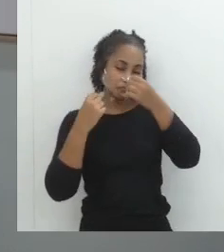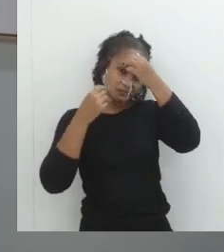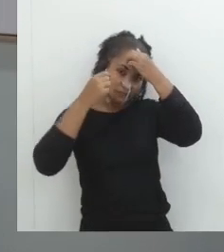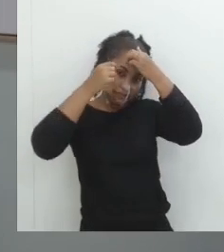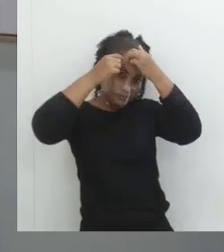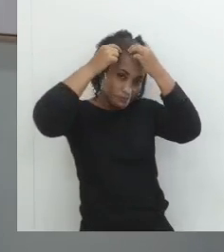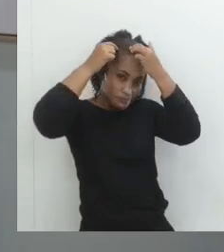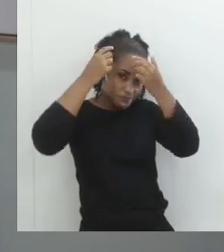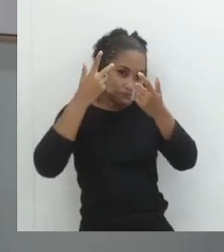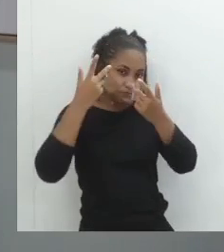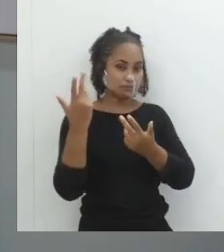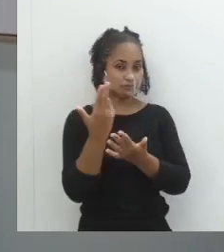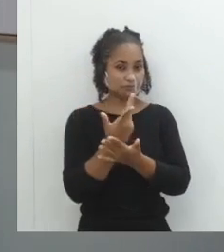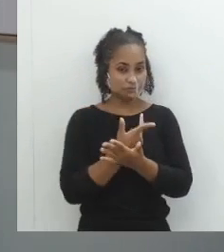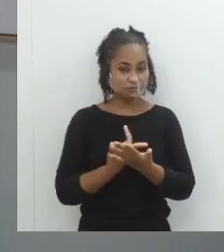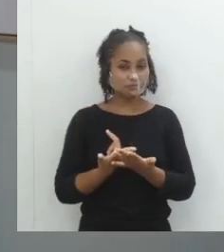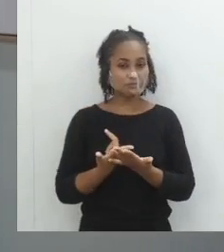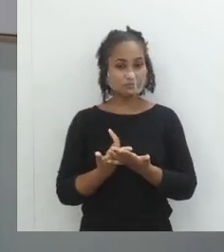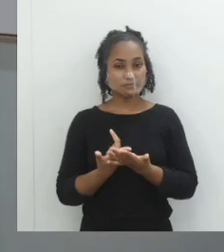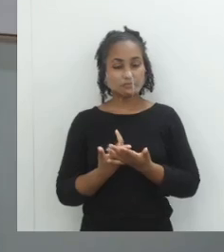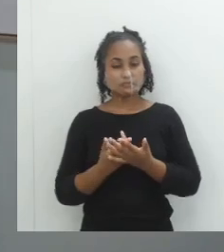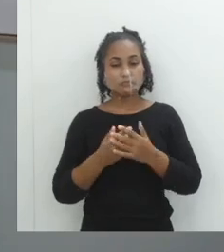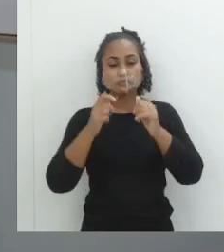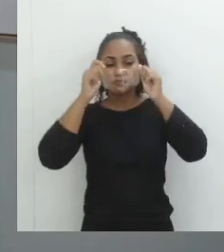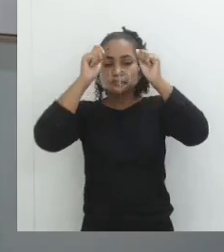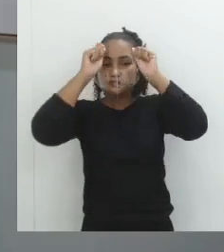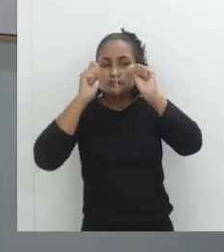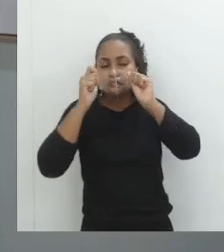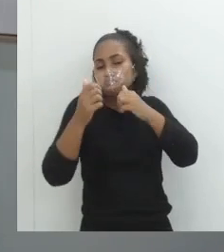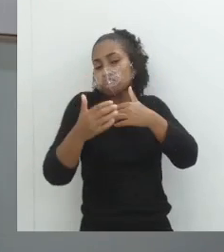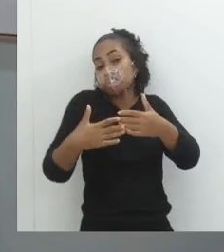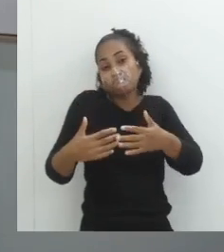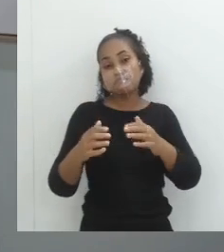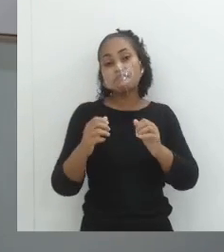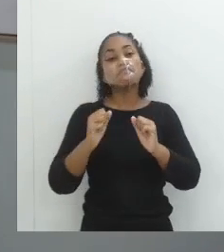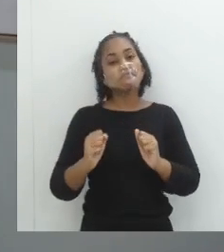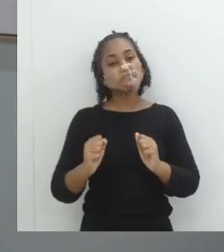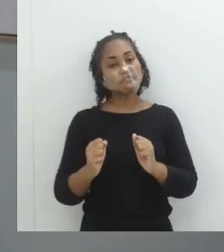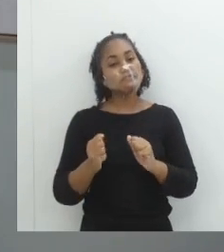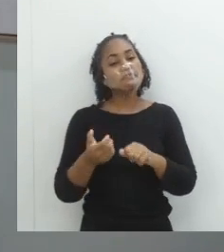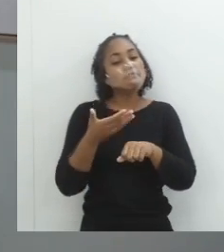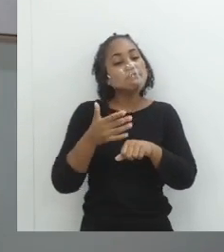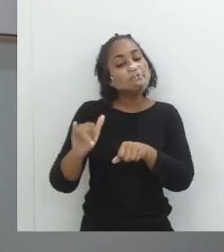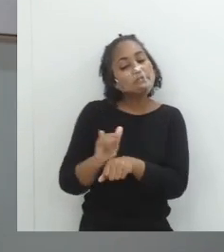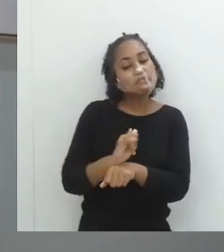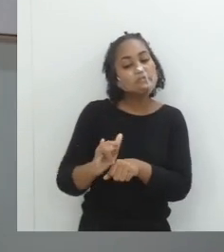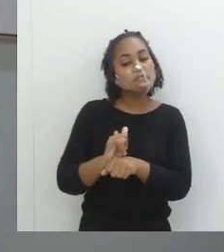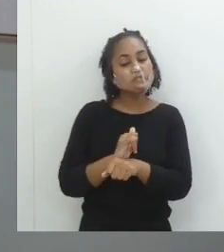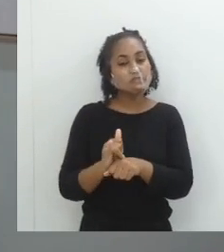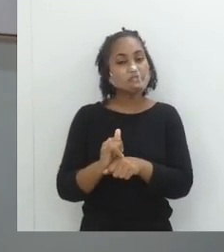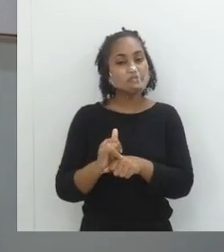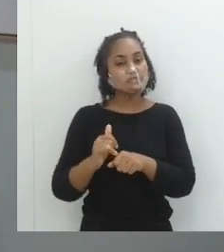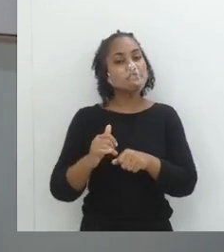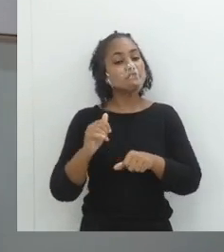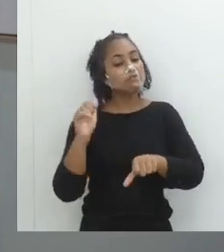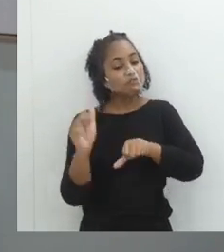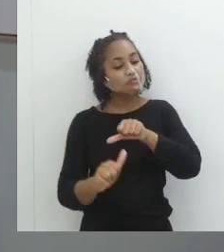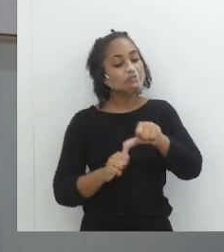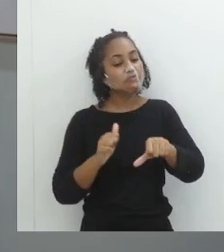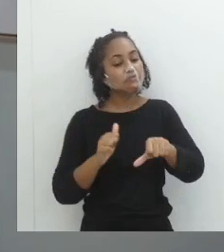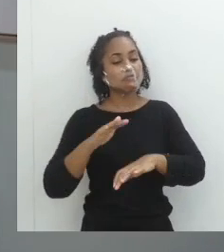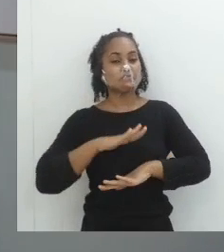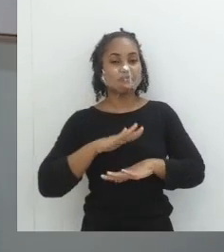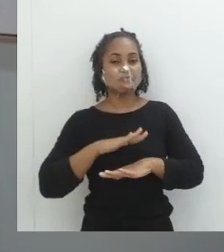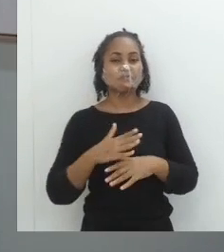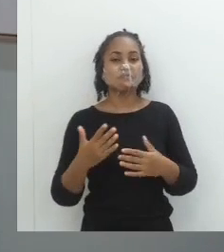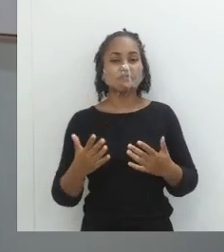das pessoas, esses adornos que se usam na cabeça. Então, tudo isso é uma prática de movimentação e de modificação